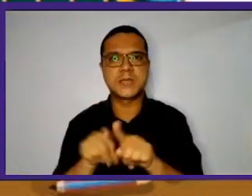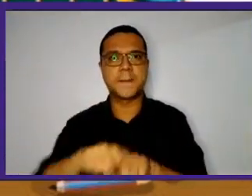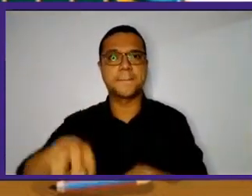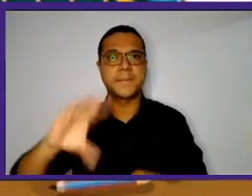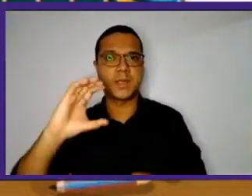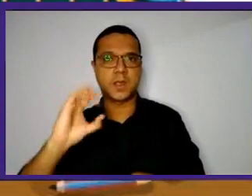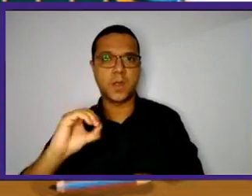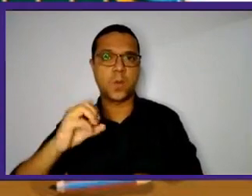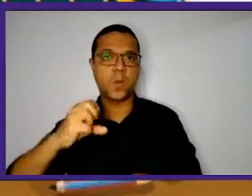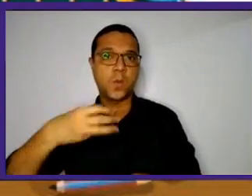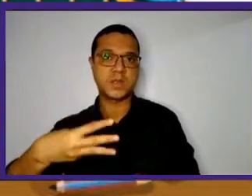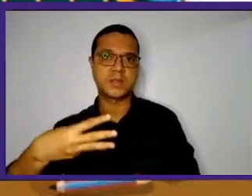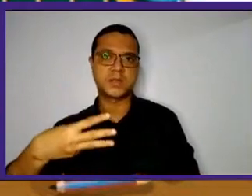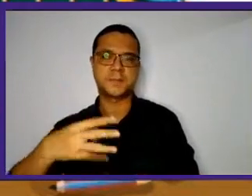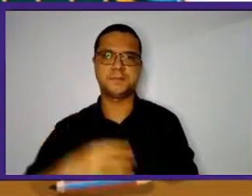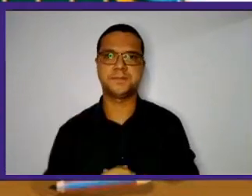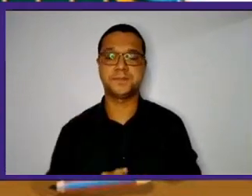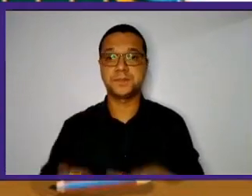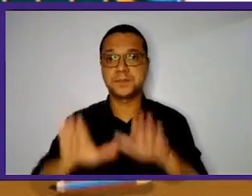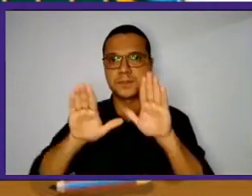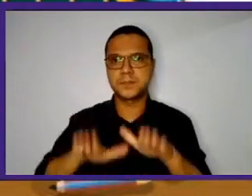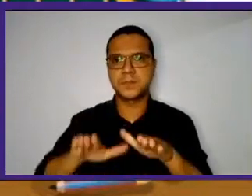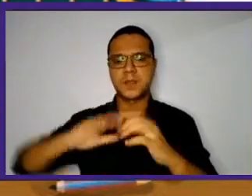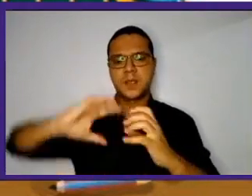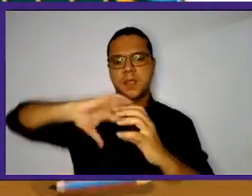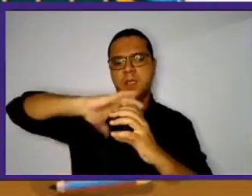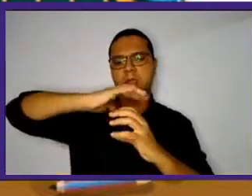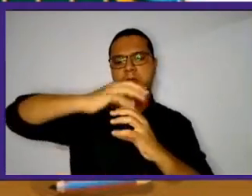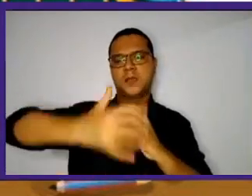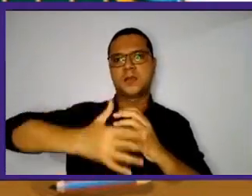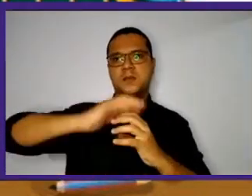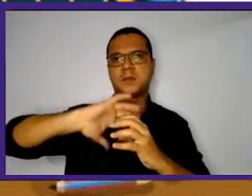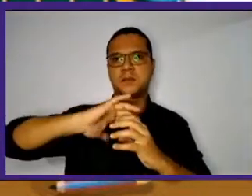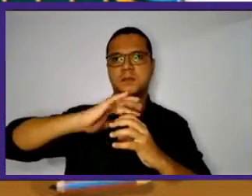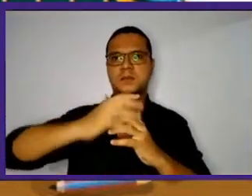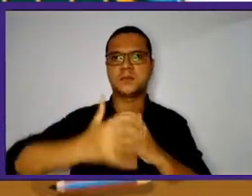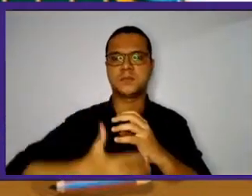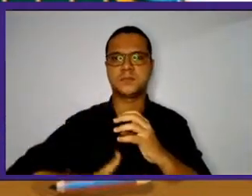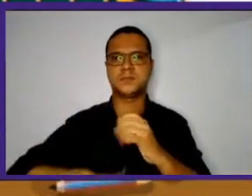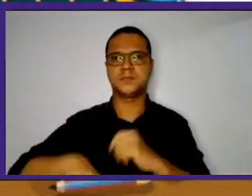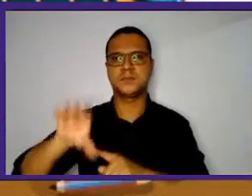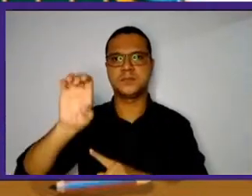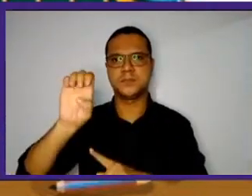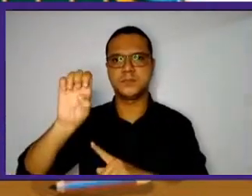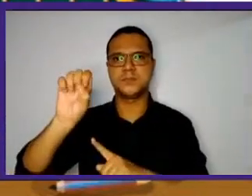O3, tá? E ela fica naquela região da atmosfera chamada estratosfera, que